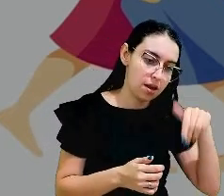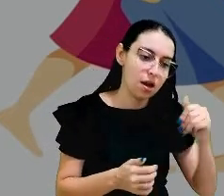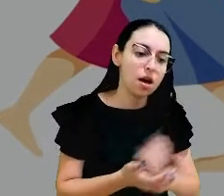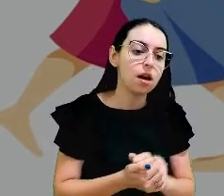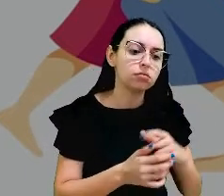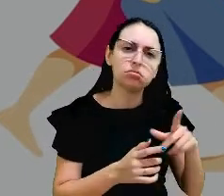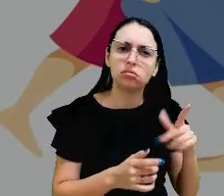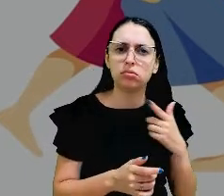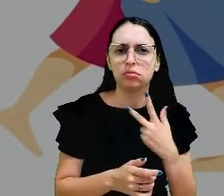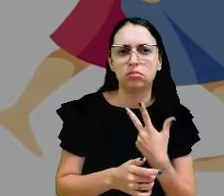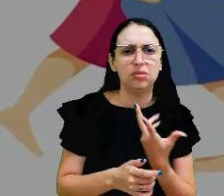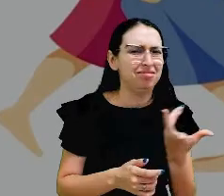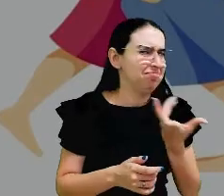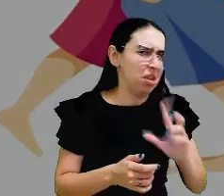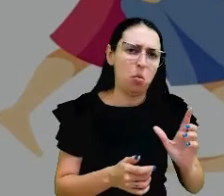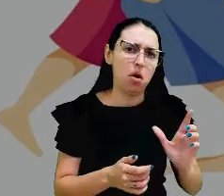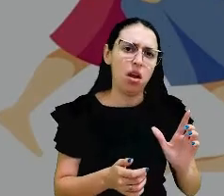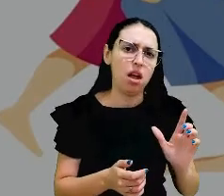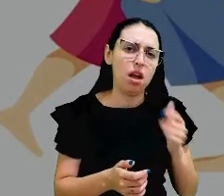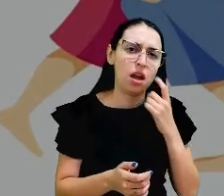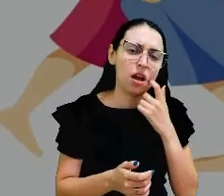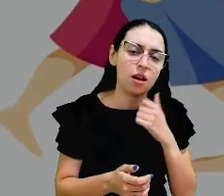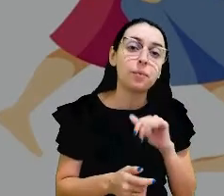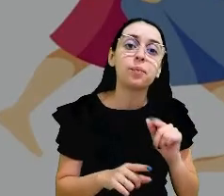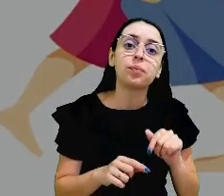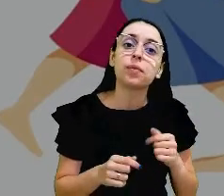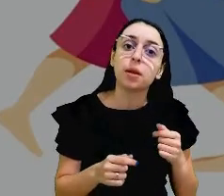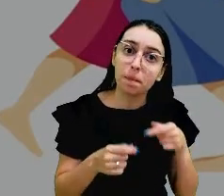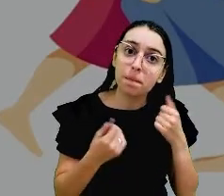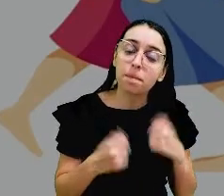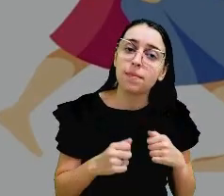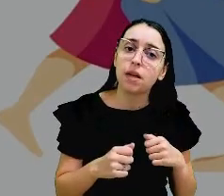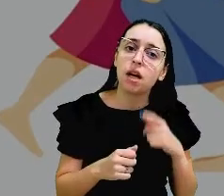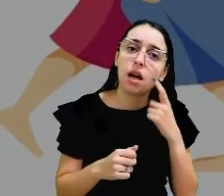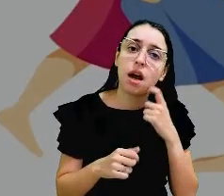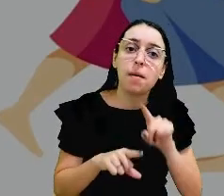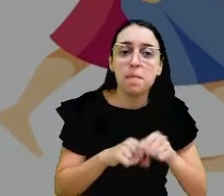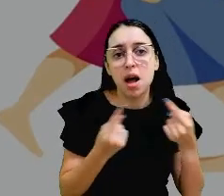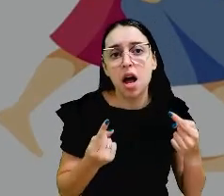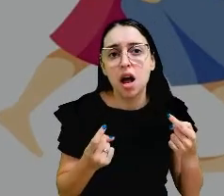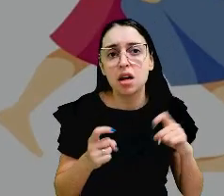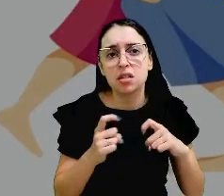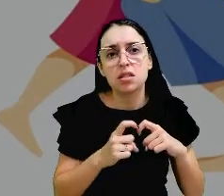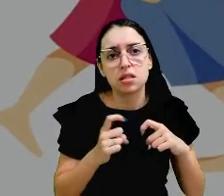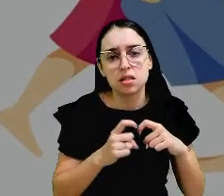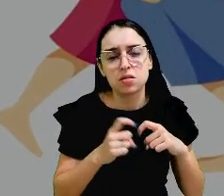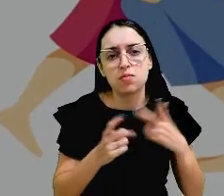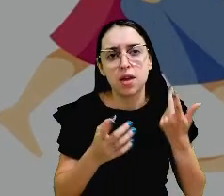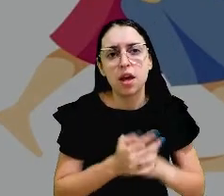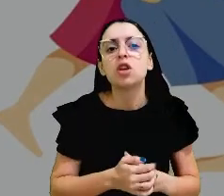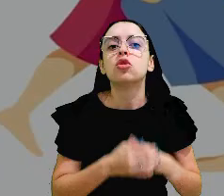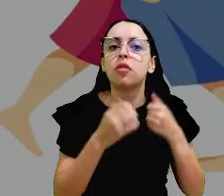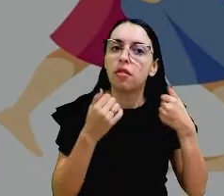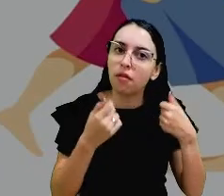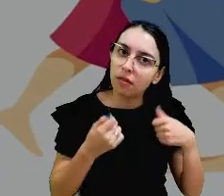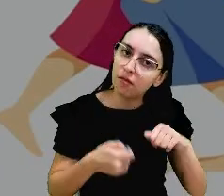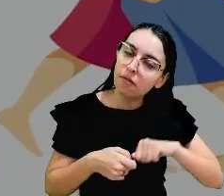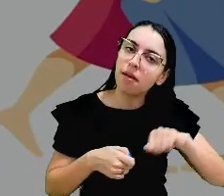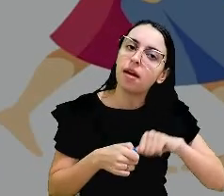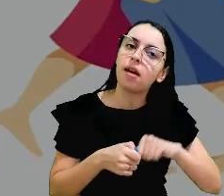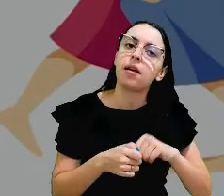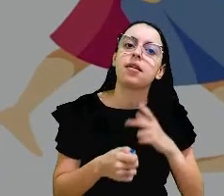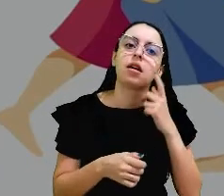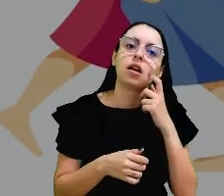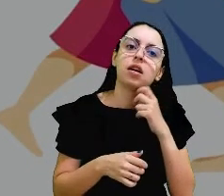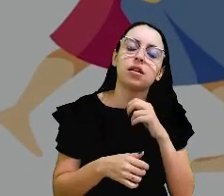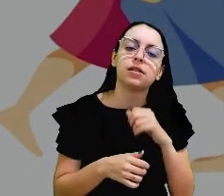feito, né? Então, ela pediu para que não fosse feita a episiotomia, mesmo assim, a episiotomia foi feita contra a vontade